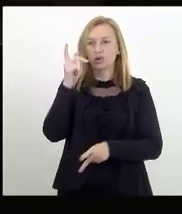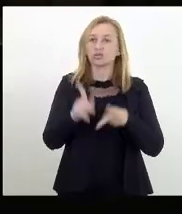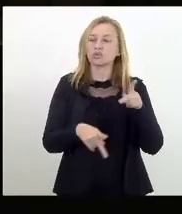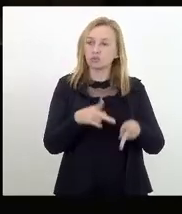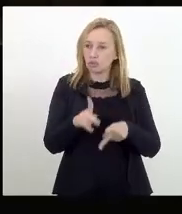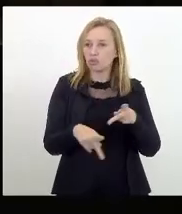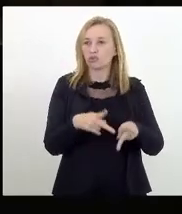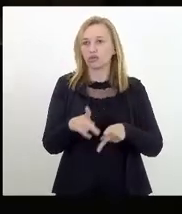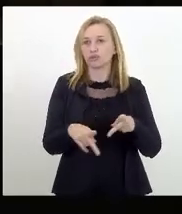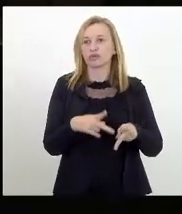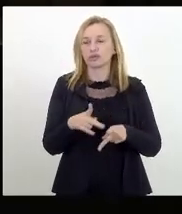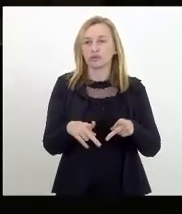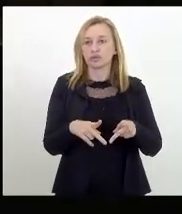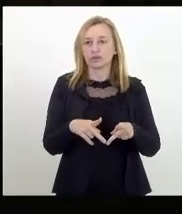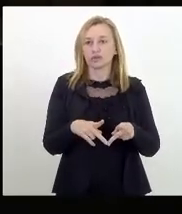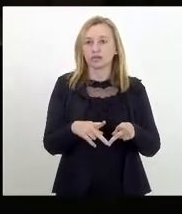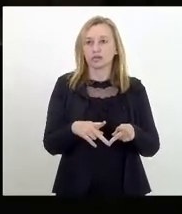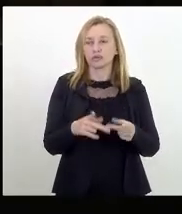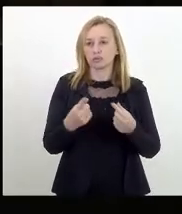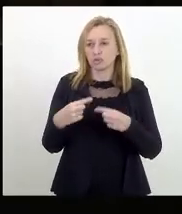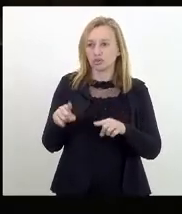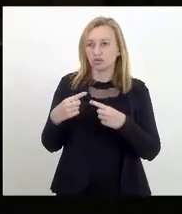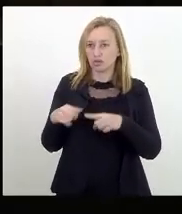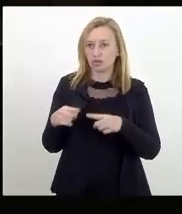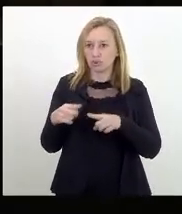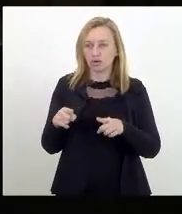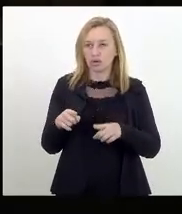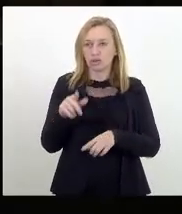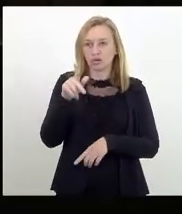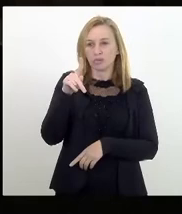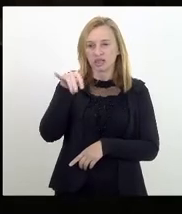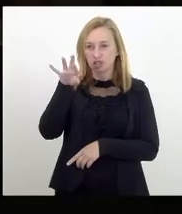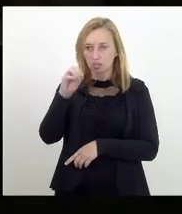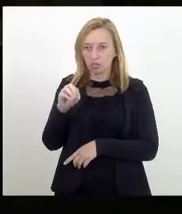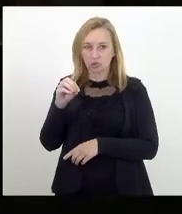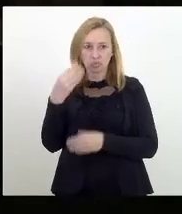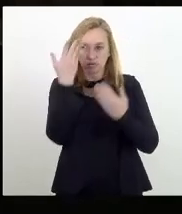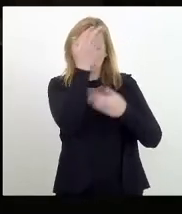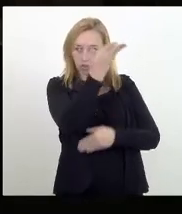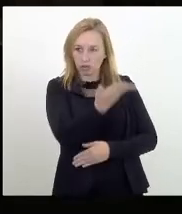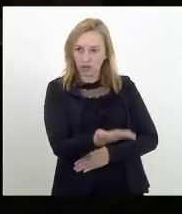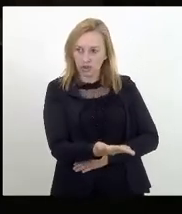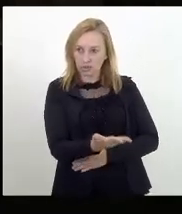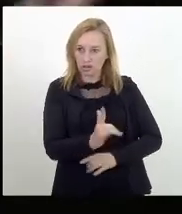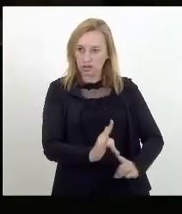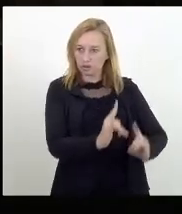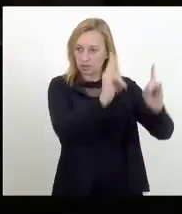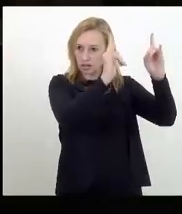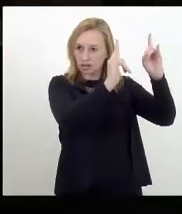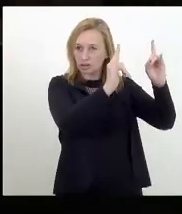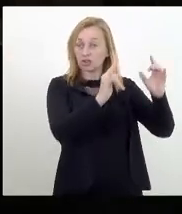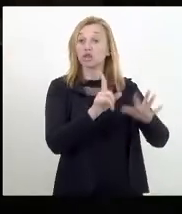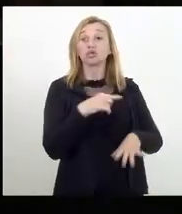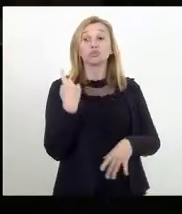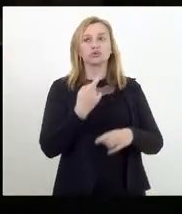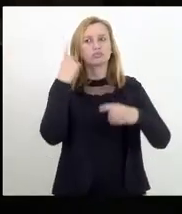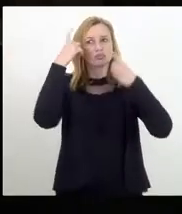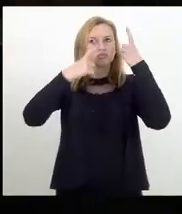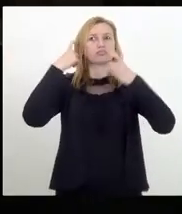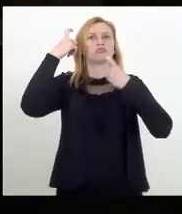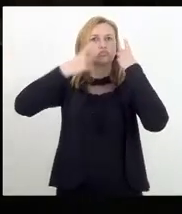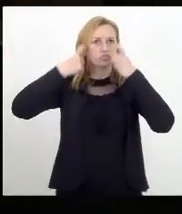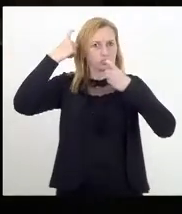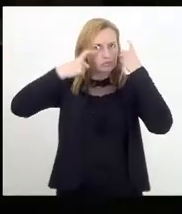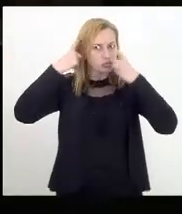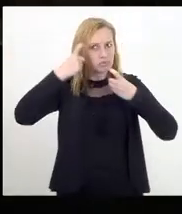ser provocada pela alienação de um patrimônio como estro nós nos preocupamos muito